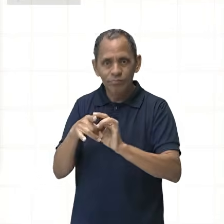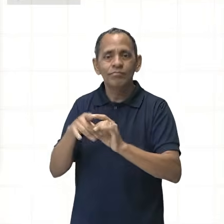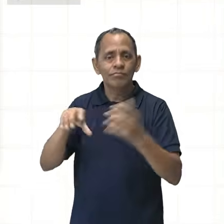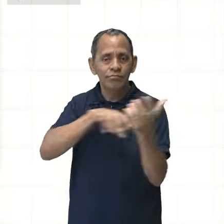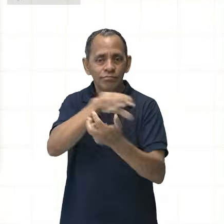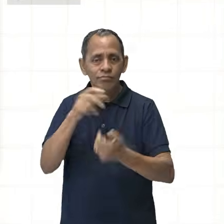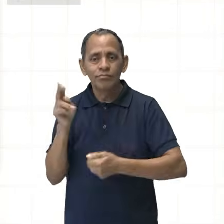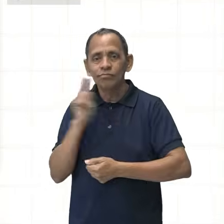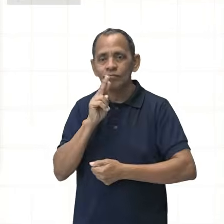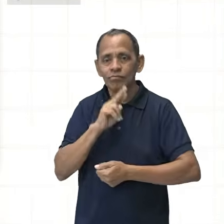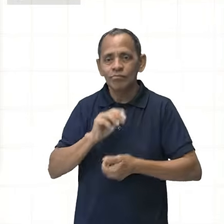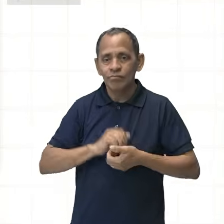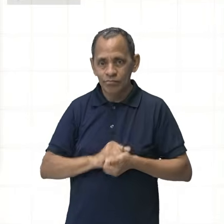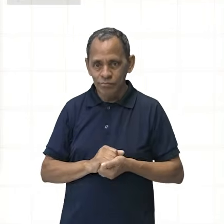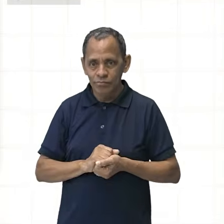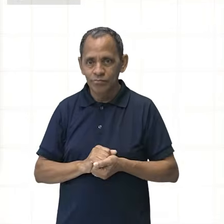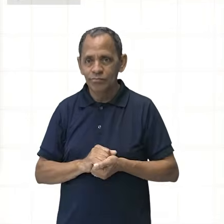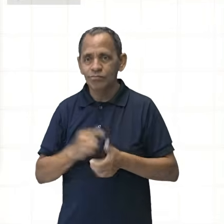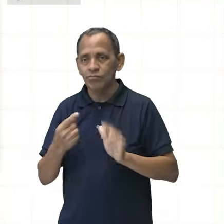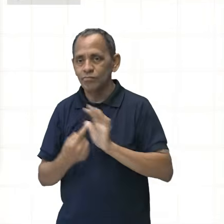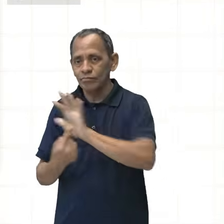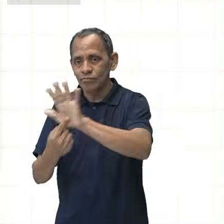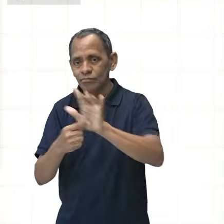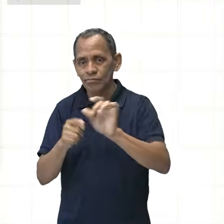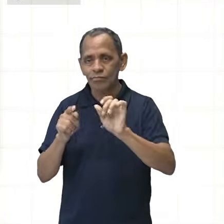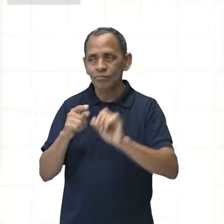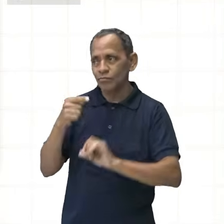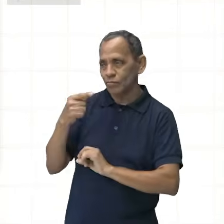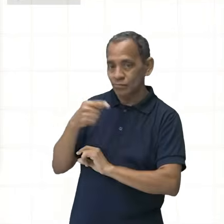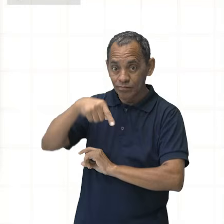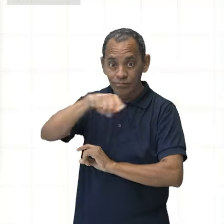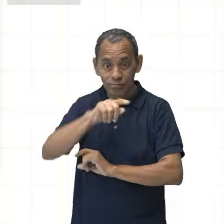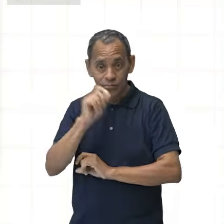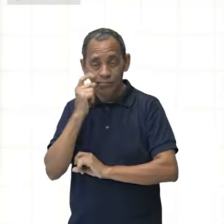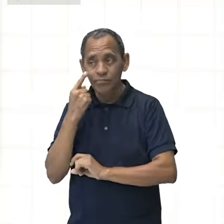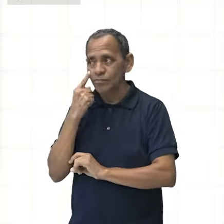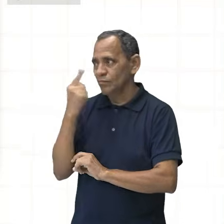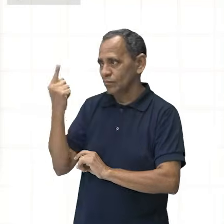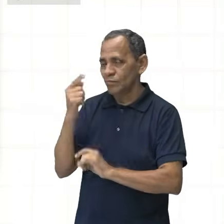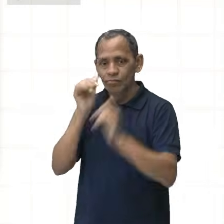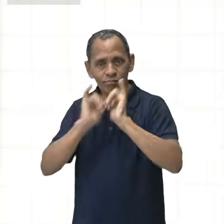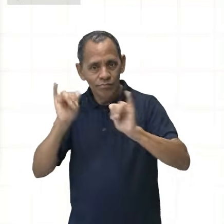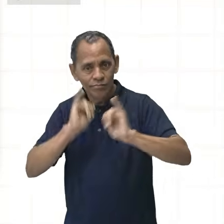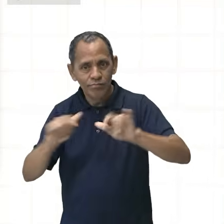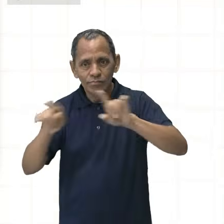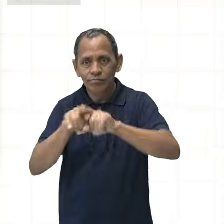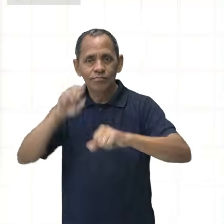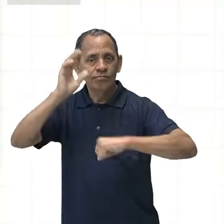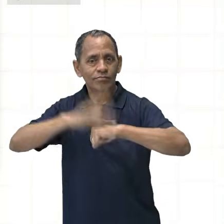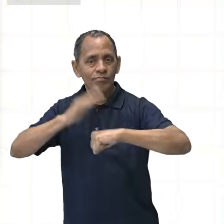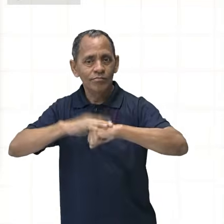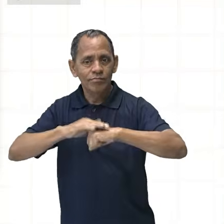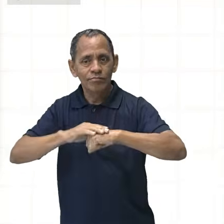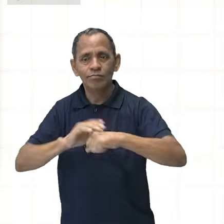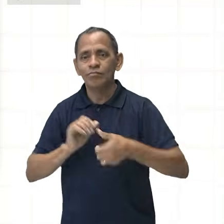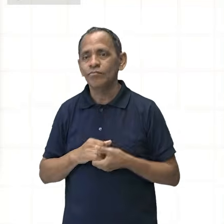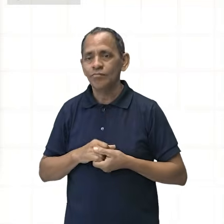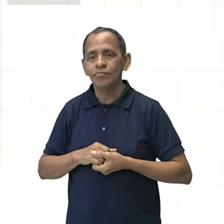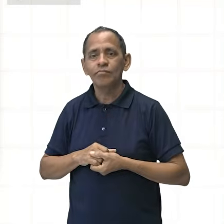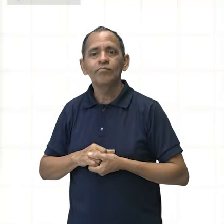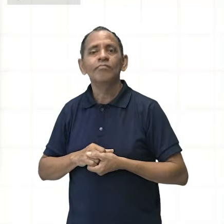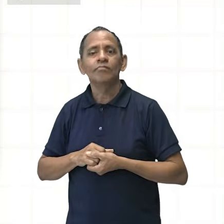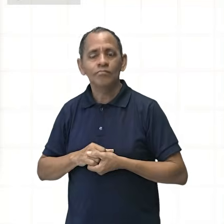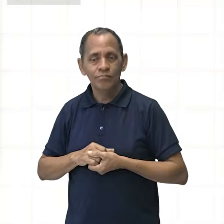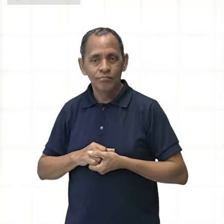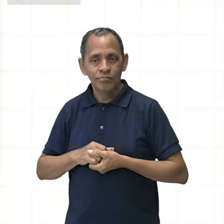defensor da Revolução. As suas ideias, estão no contexto da Revolução Russa, tá, gente? Então, aqui eu